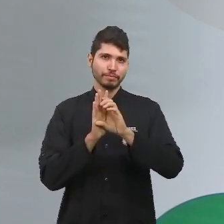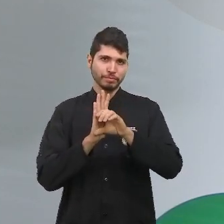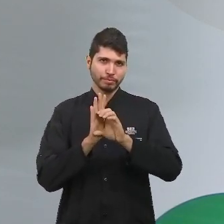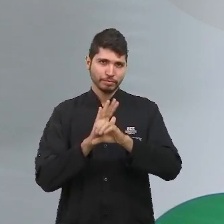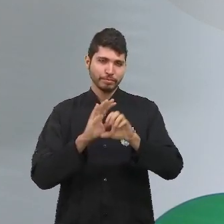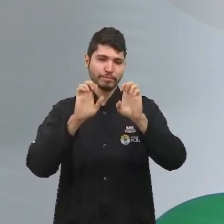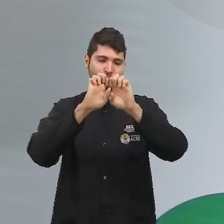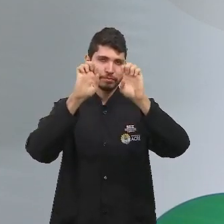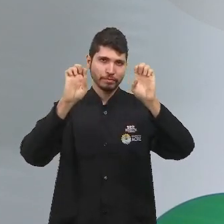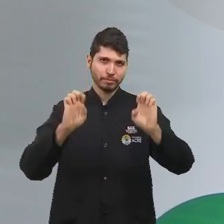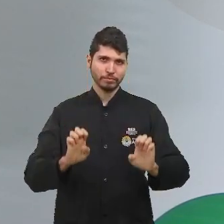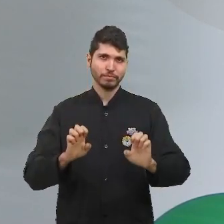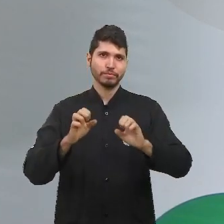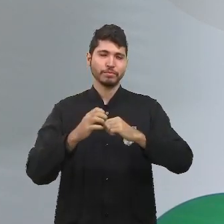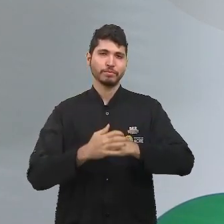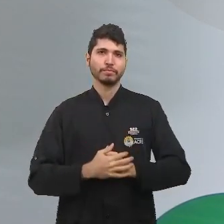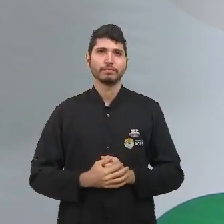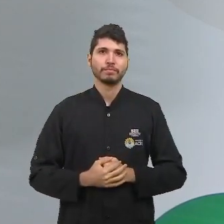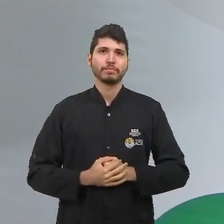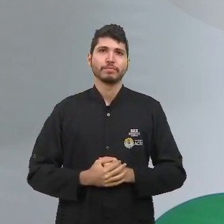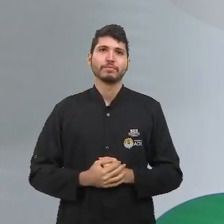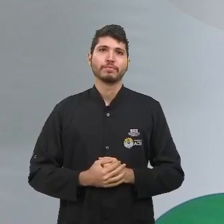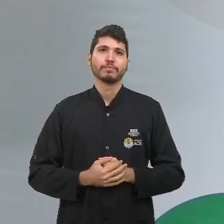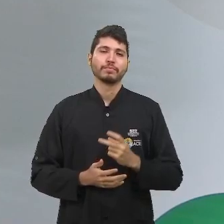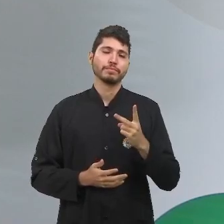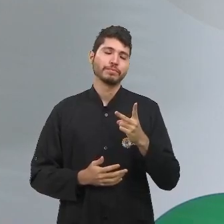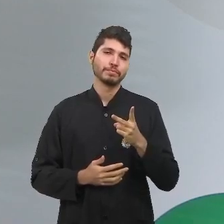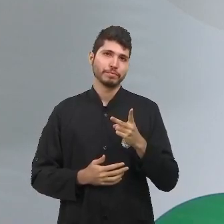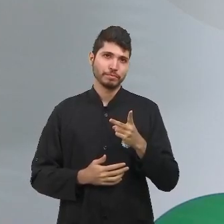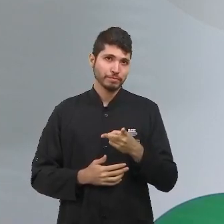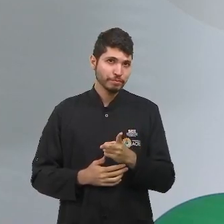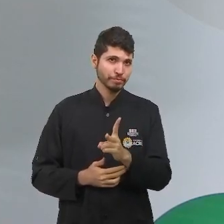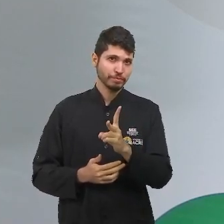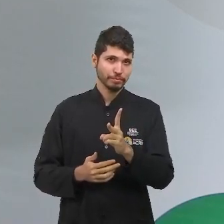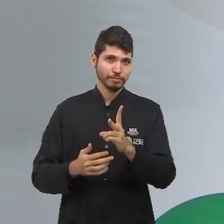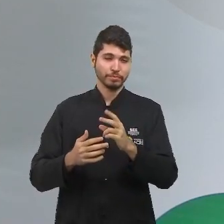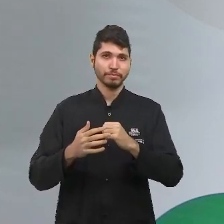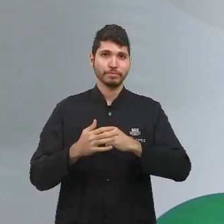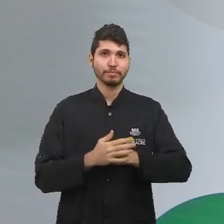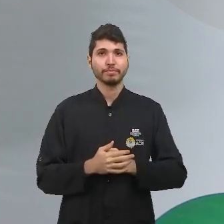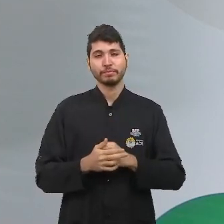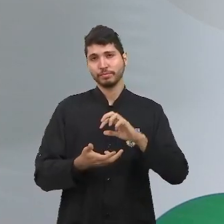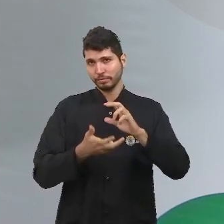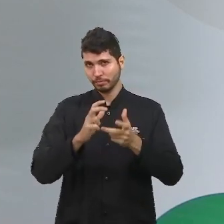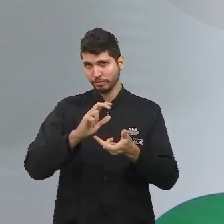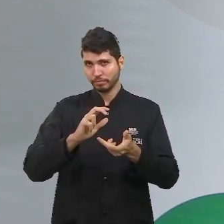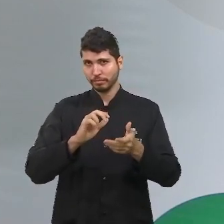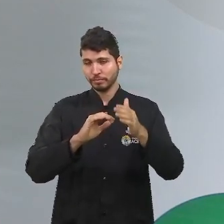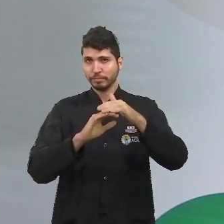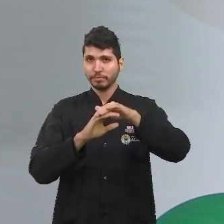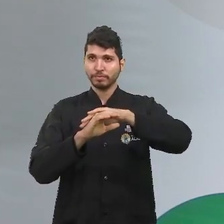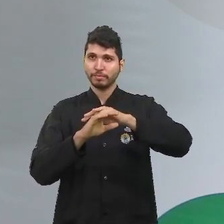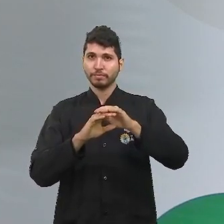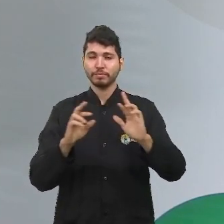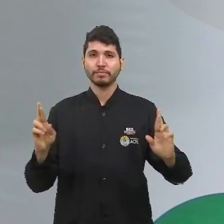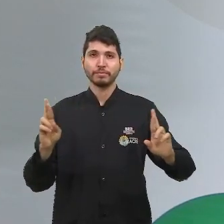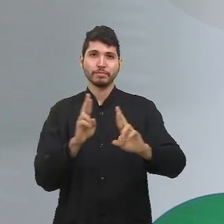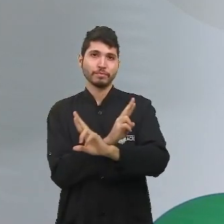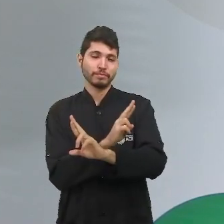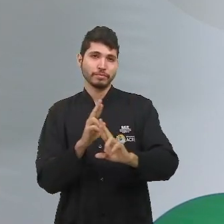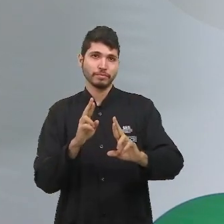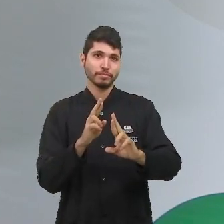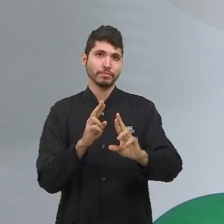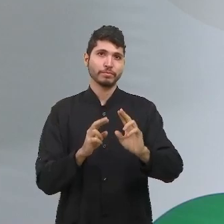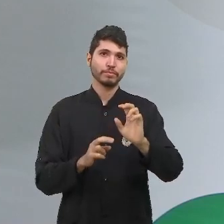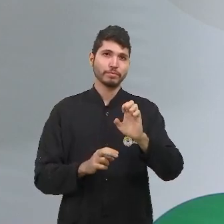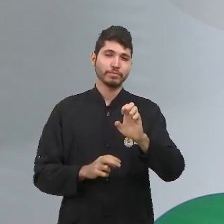bastante importante que acontece em poliedros convexos, que é a relação de Euler. Essa é uma relação